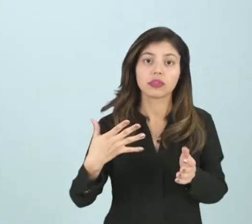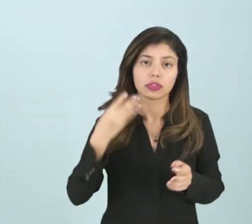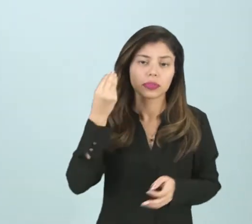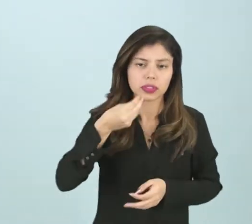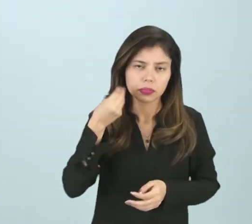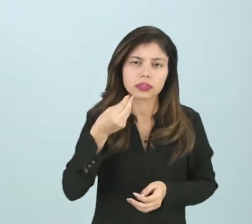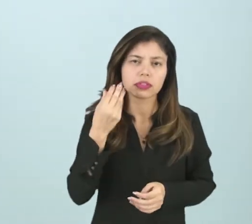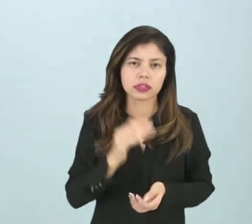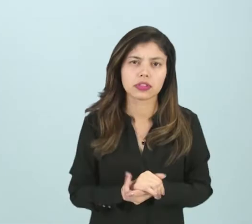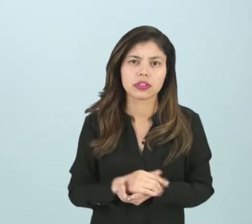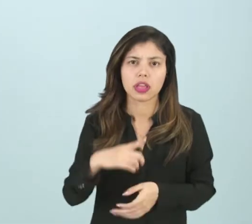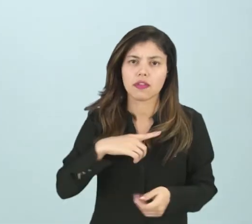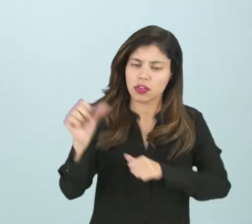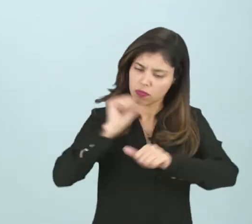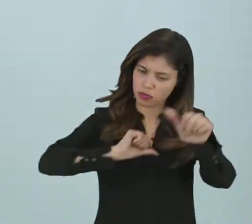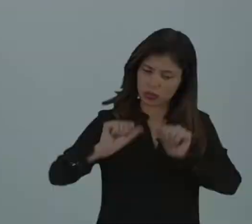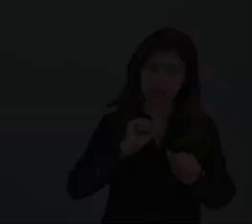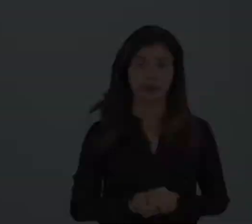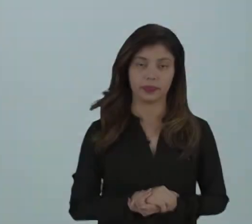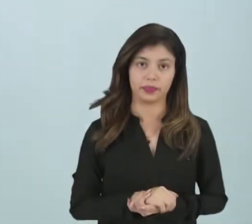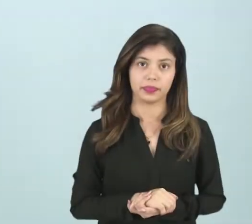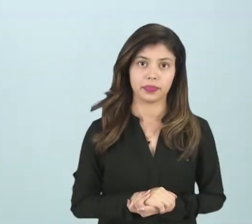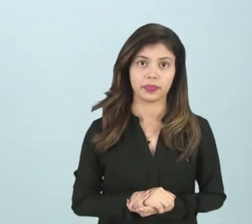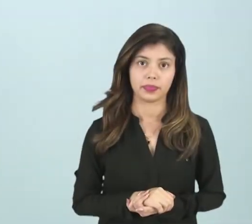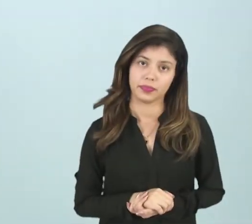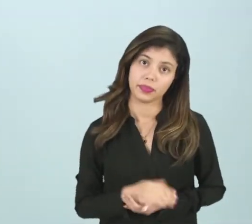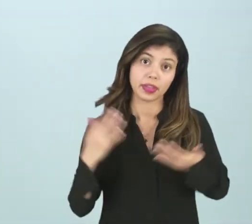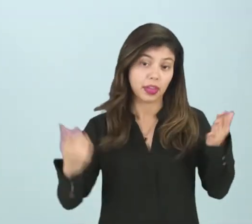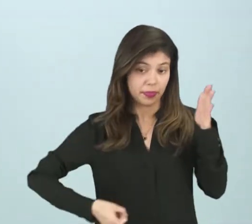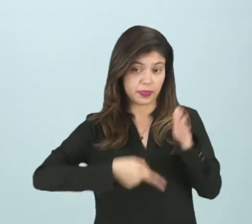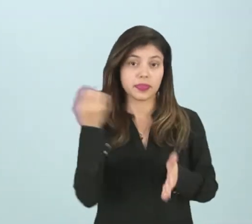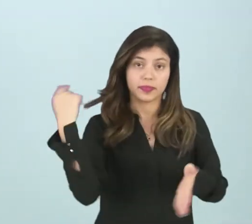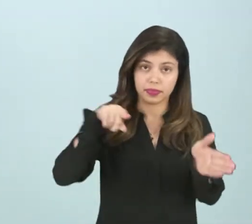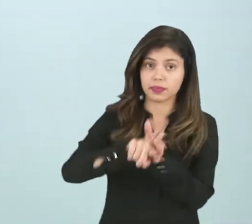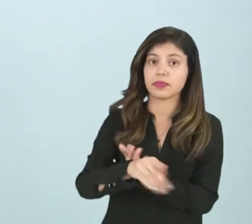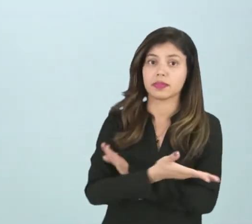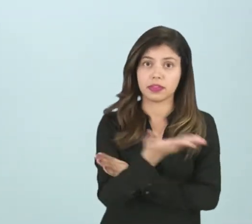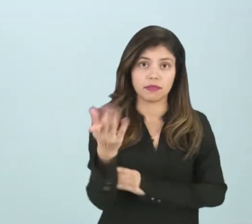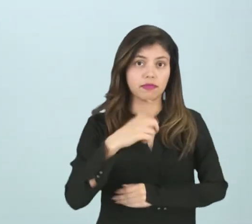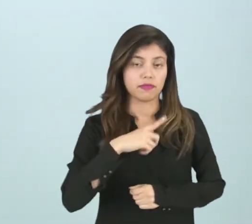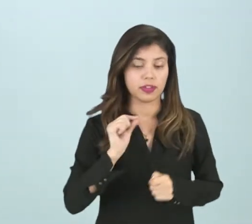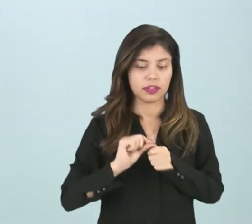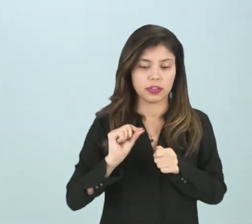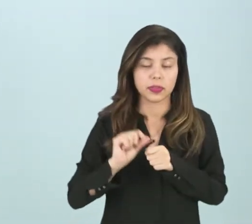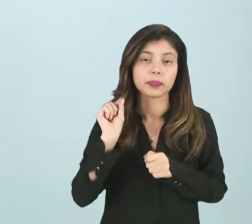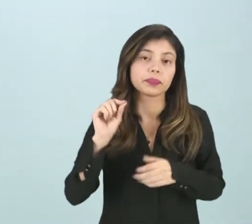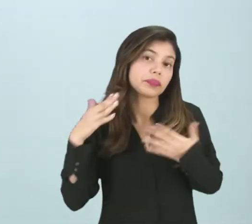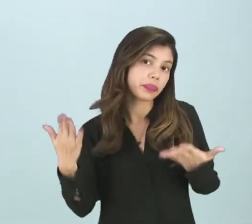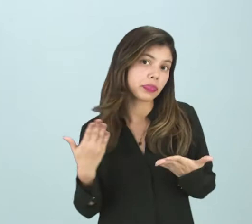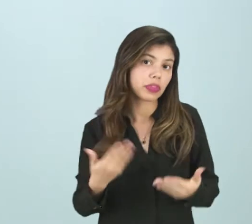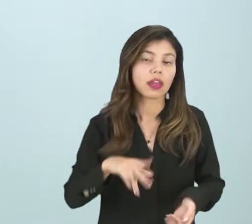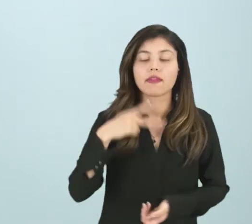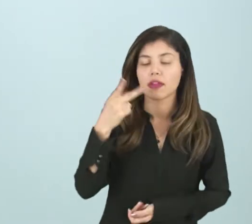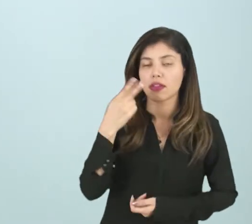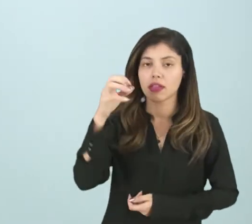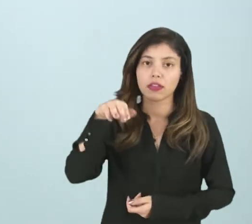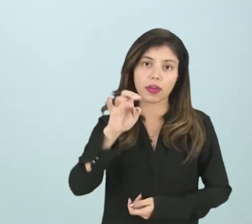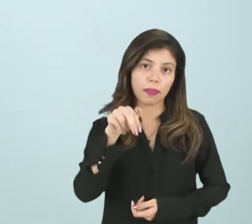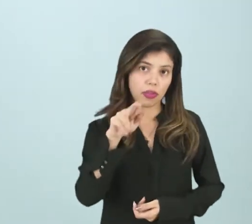experiências, mas ele fez mudanças nisso. Vamos ver quais. A primeira pergunta que a gente deve se fazer quando fala de Immanuel